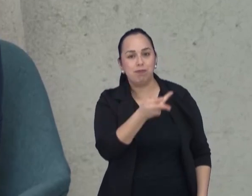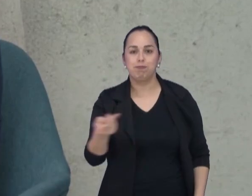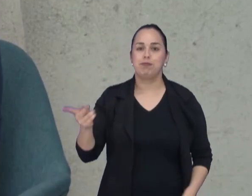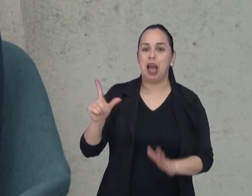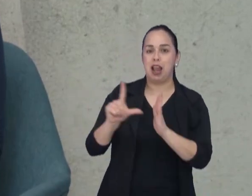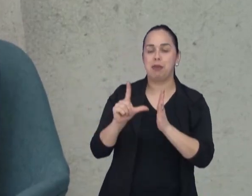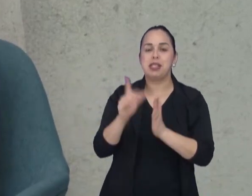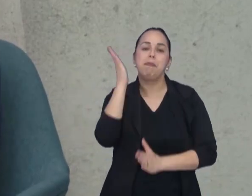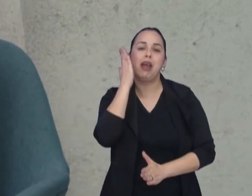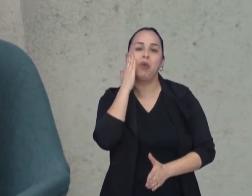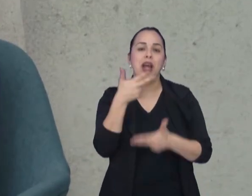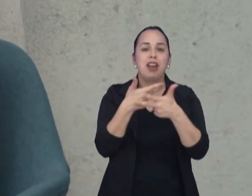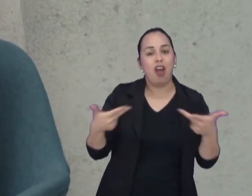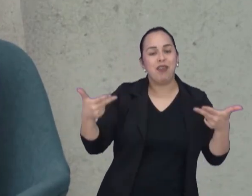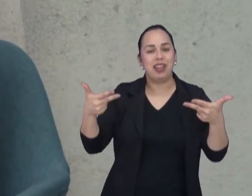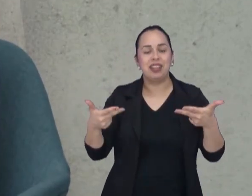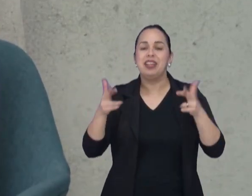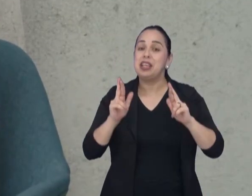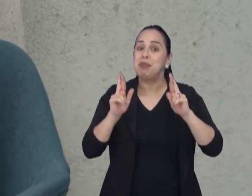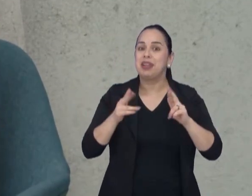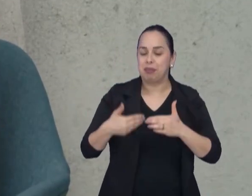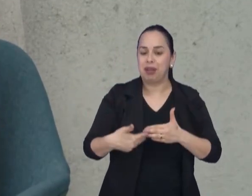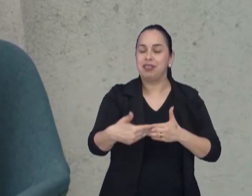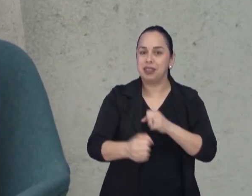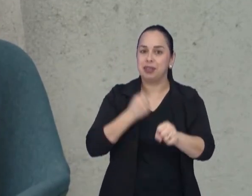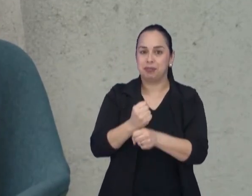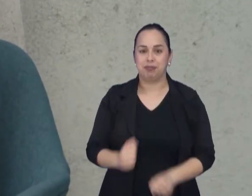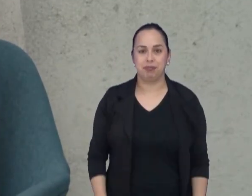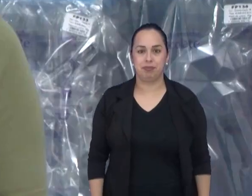quais as novidades e as expectativas para esse ano. Vamos ver.